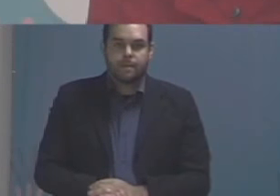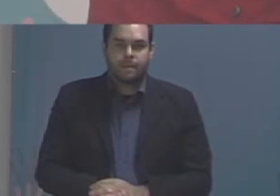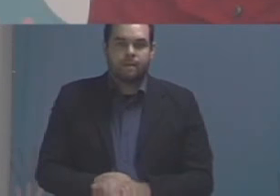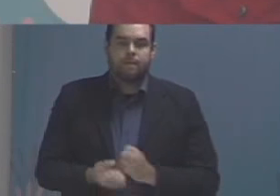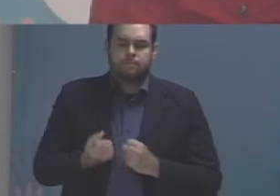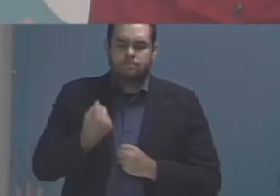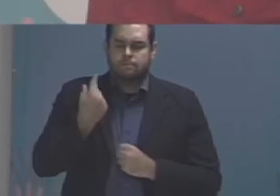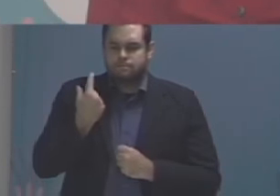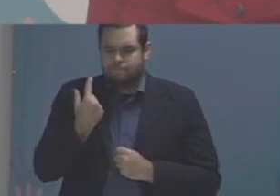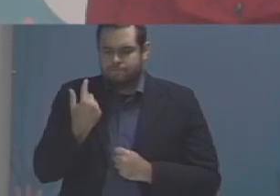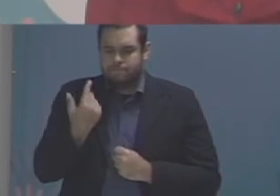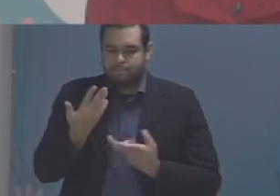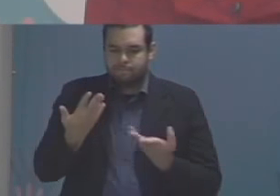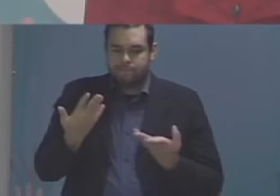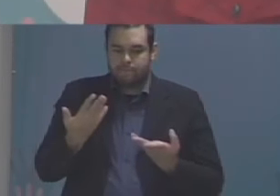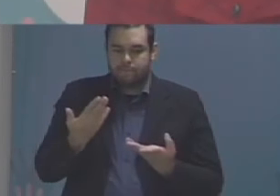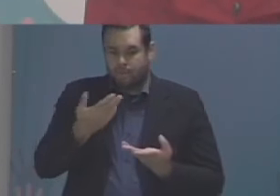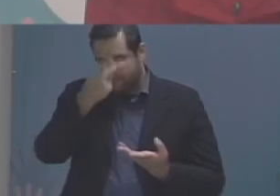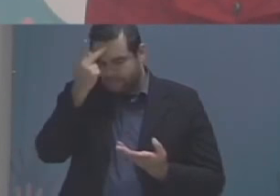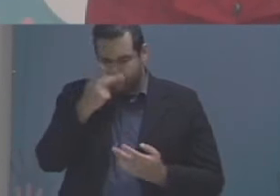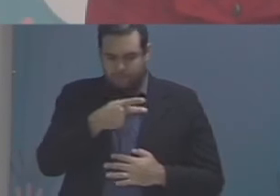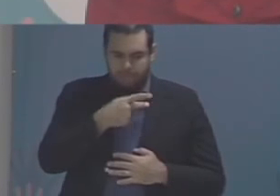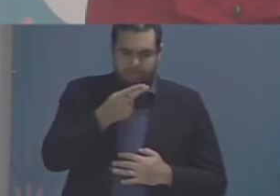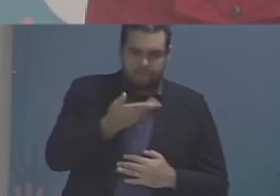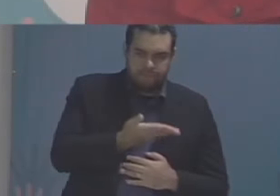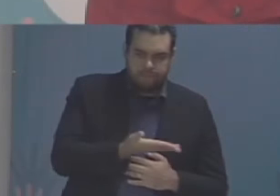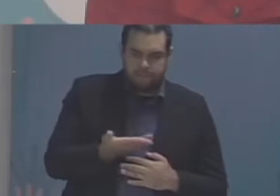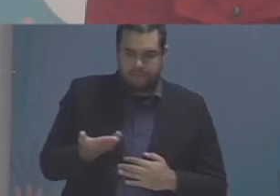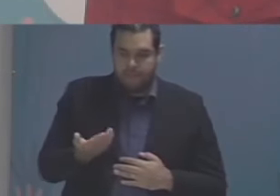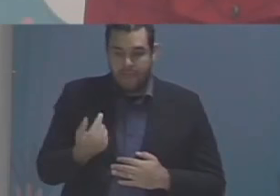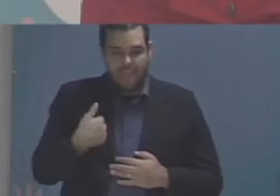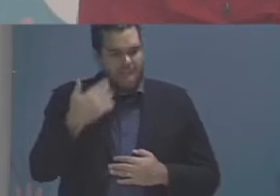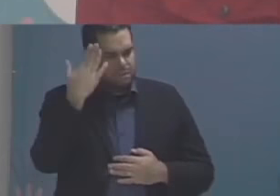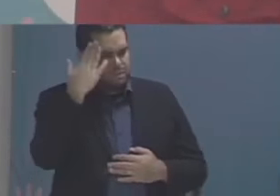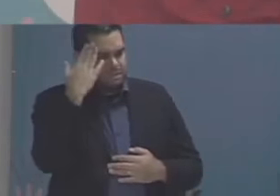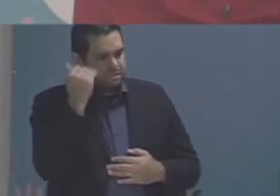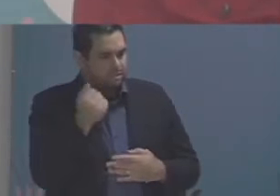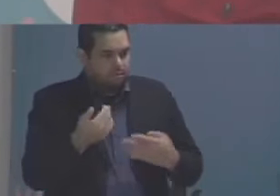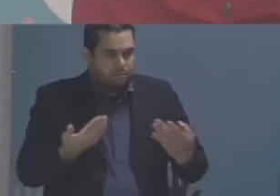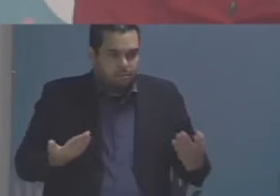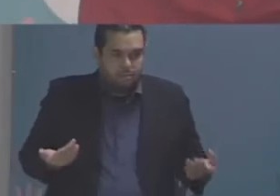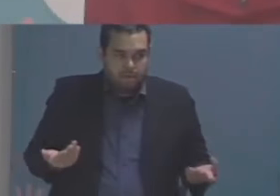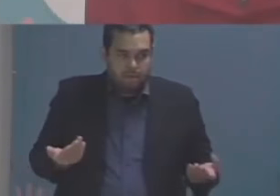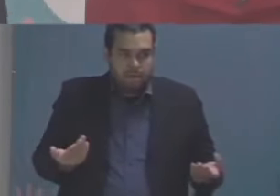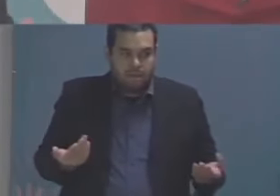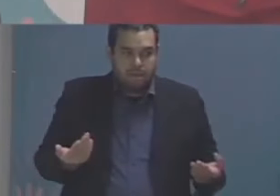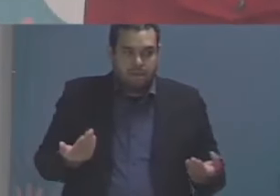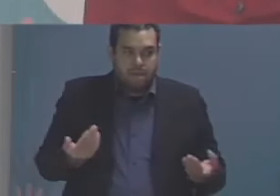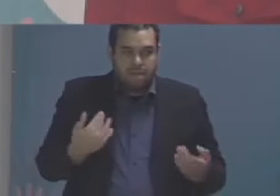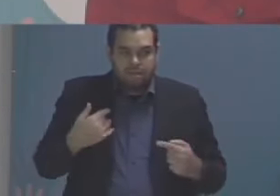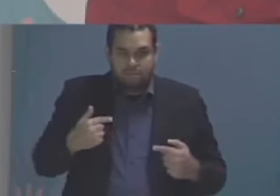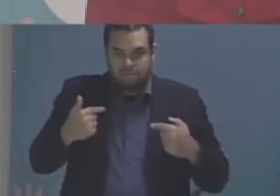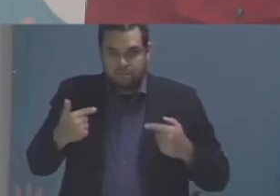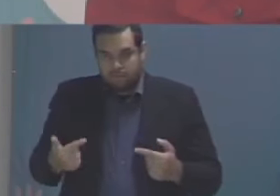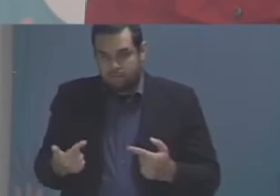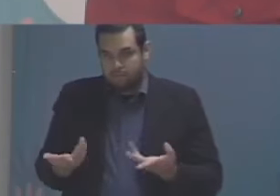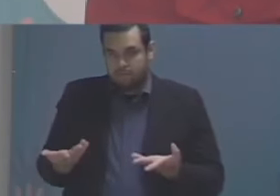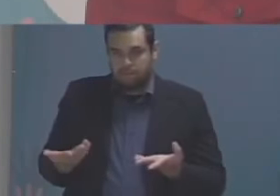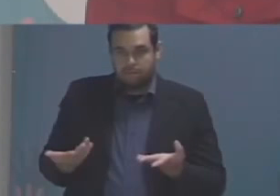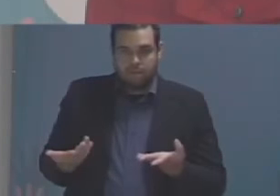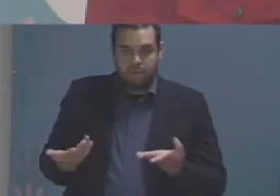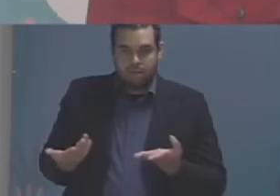Estranha muito o candidato dizer que eu sei disso, né? Parece que tem, numa tentativa